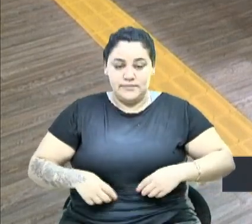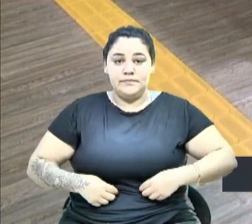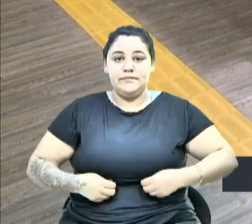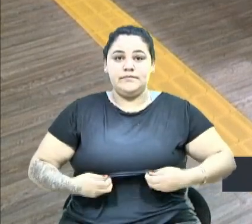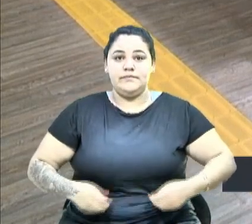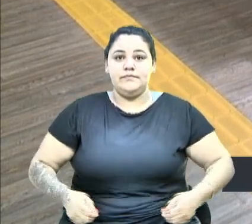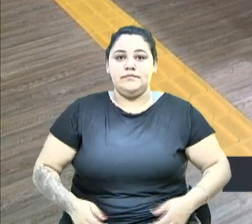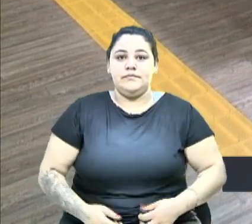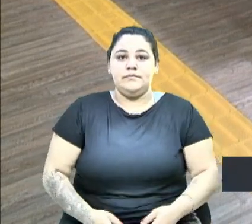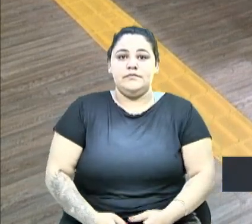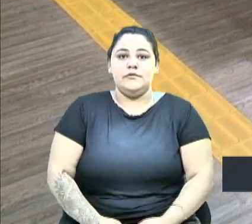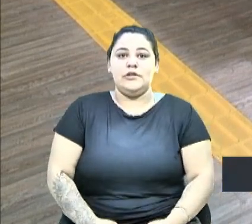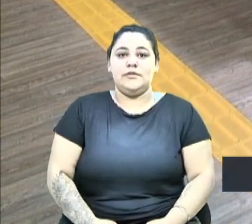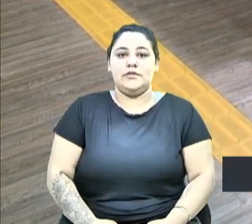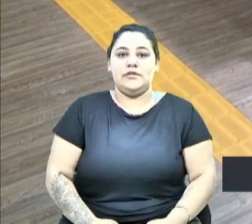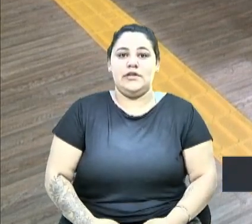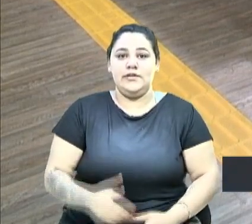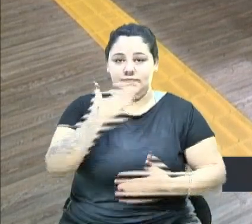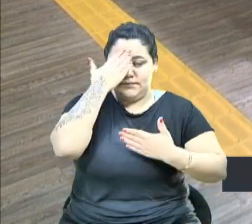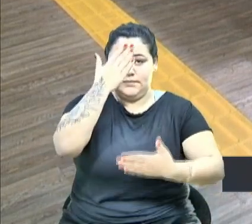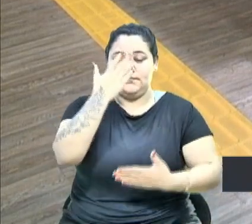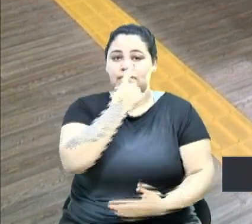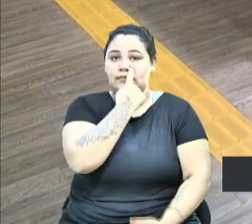Obrigado, meu colega Wagner Petrini.